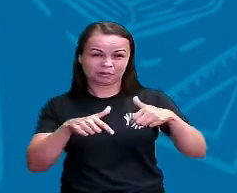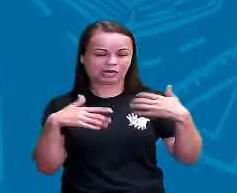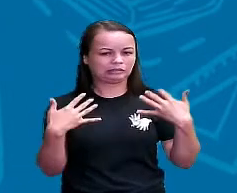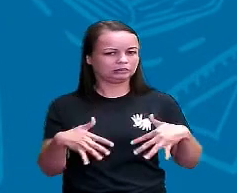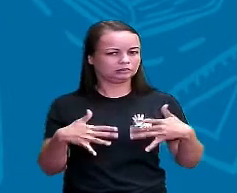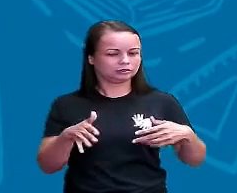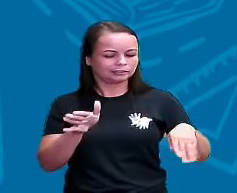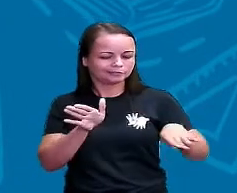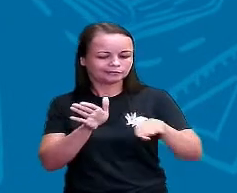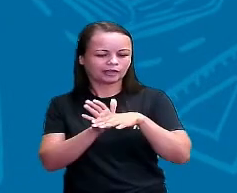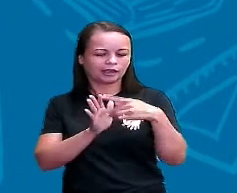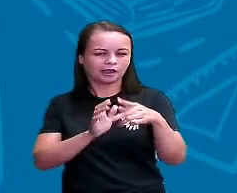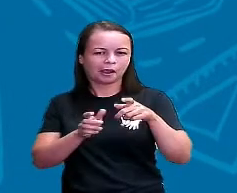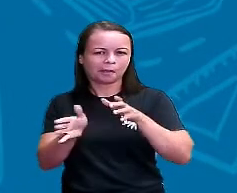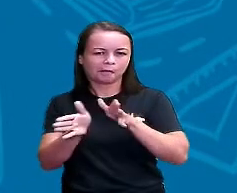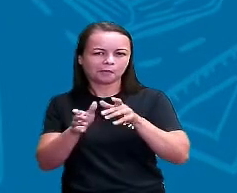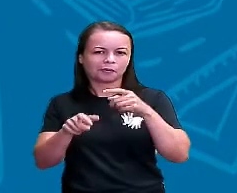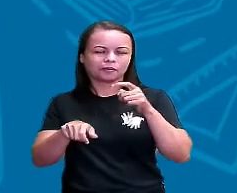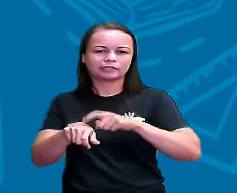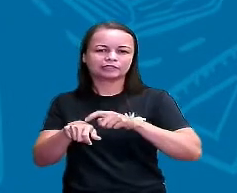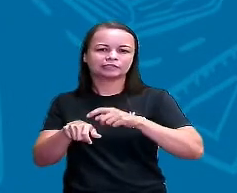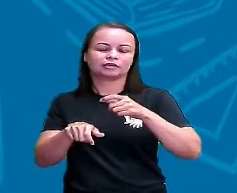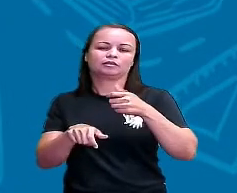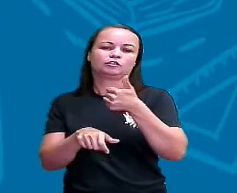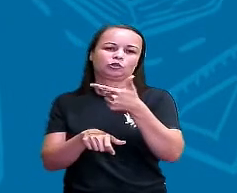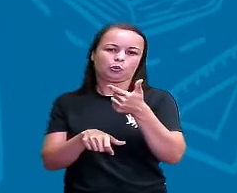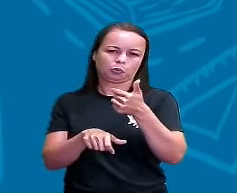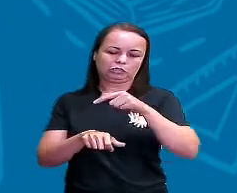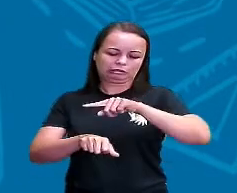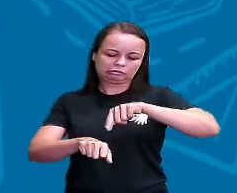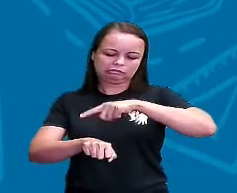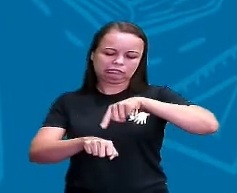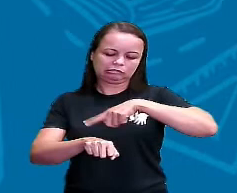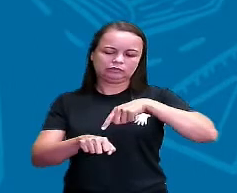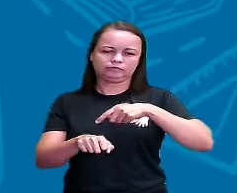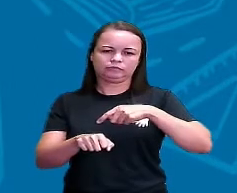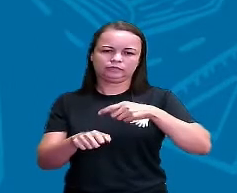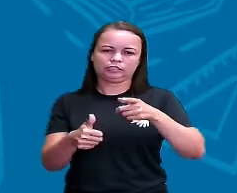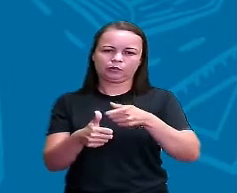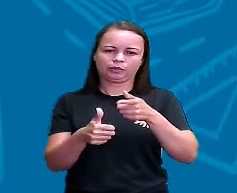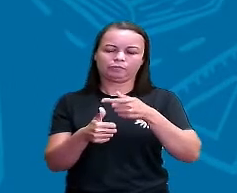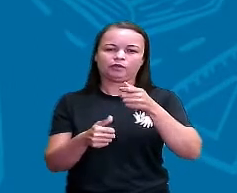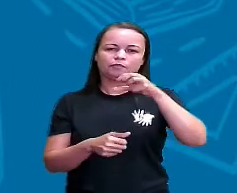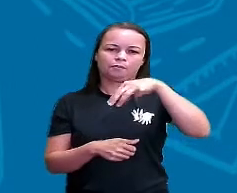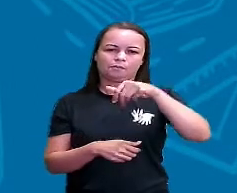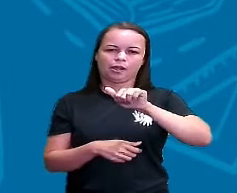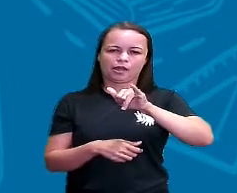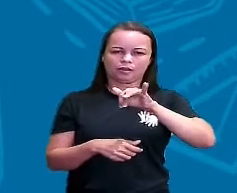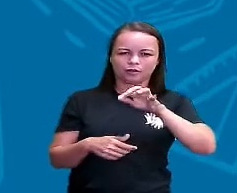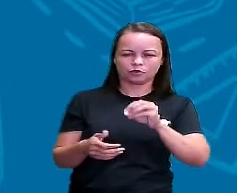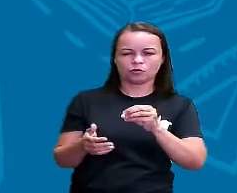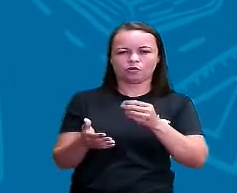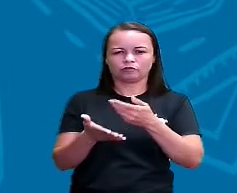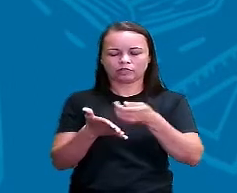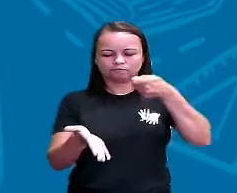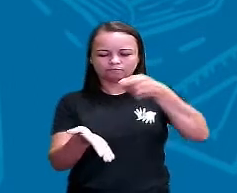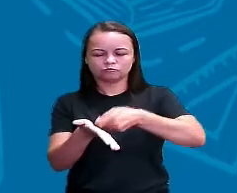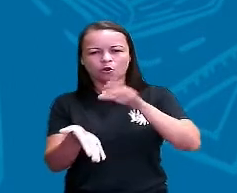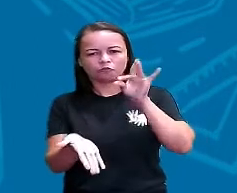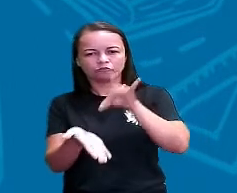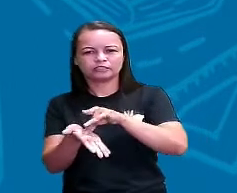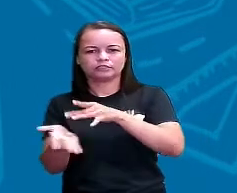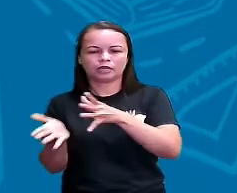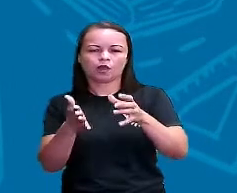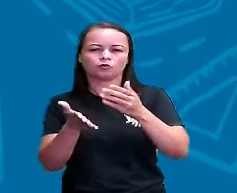época chegavam a trabalhar mais de 12 horas por dia. Então, o 1º de maio só se tornou feriado oficial no início do século